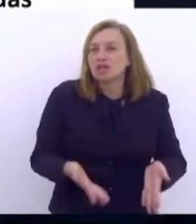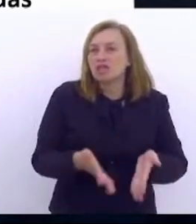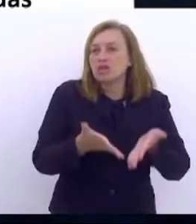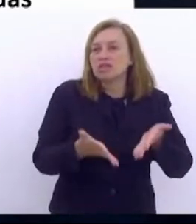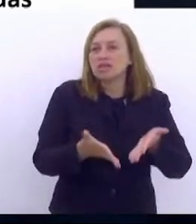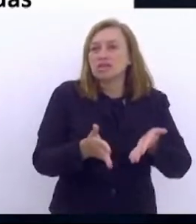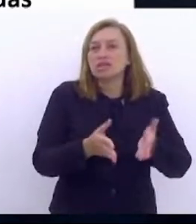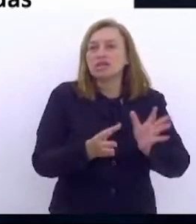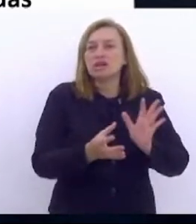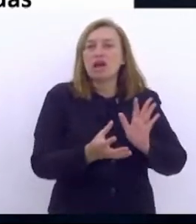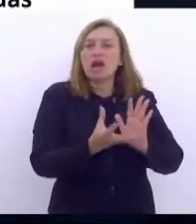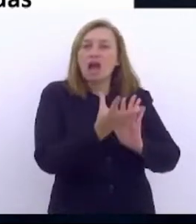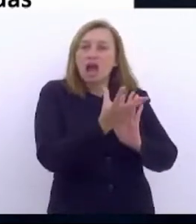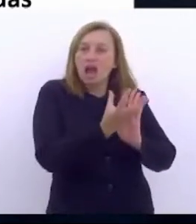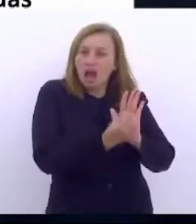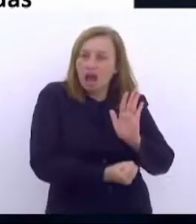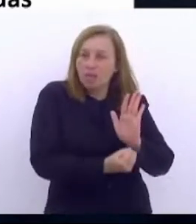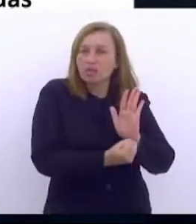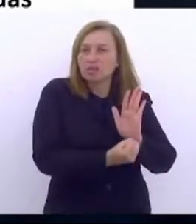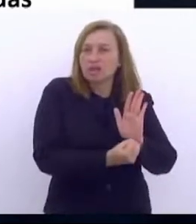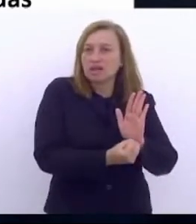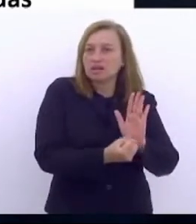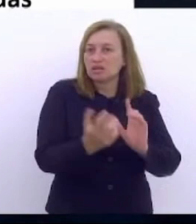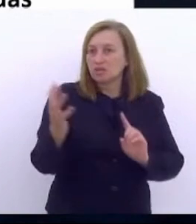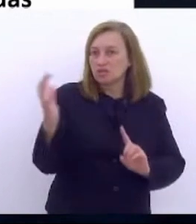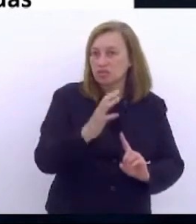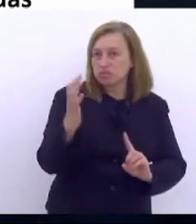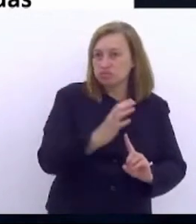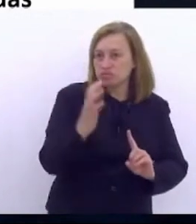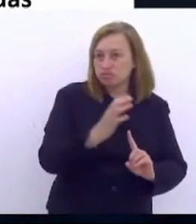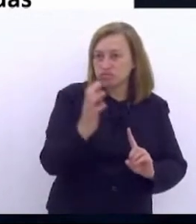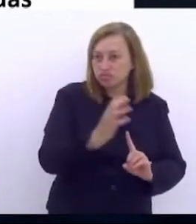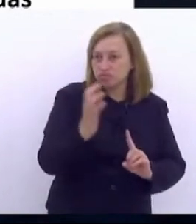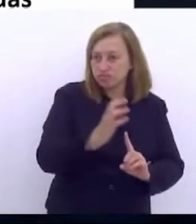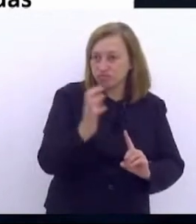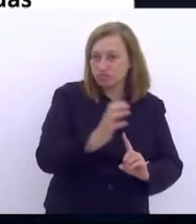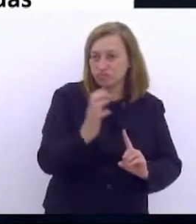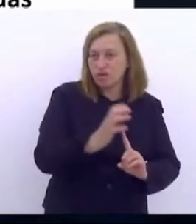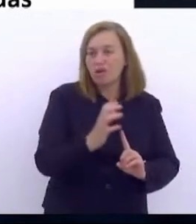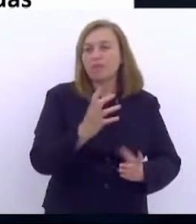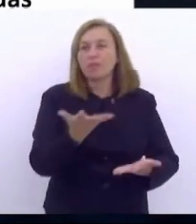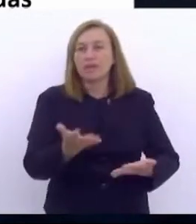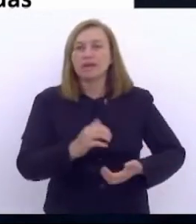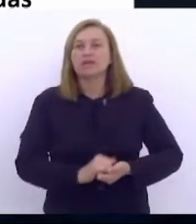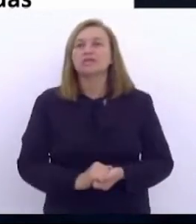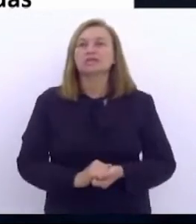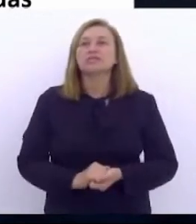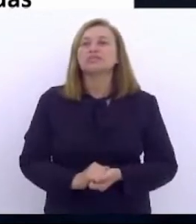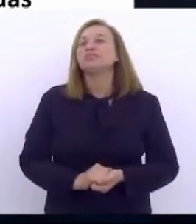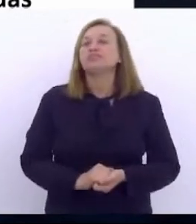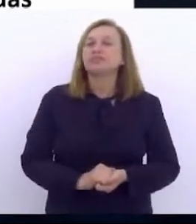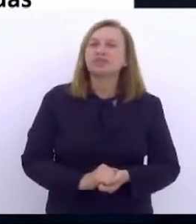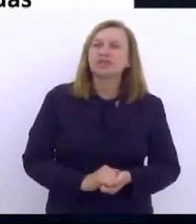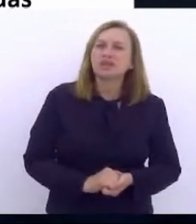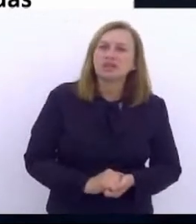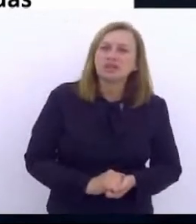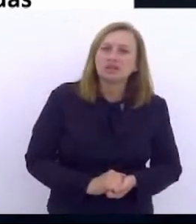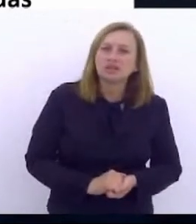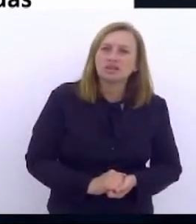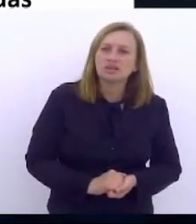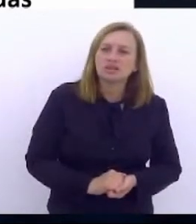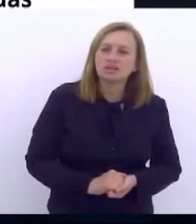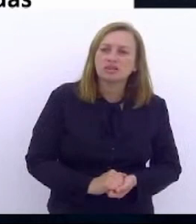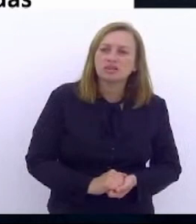né, então alguém fez algum tipo de pressão, né, e tinha